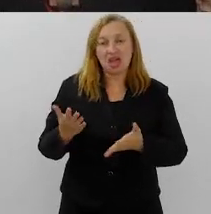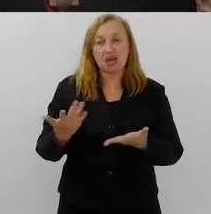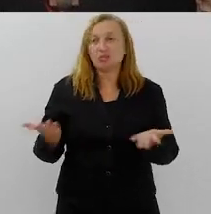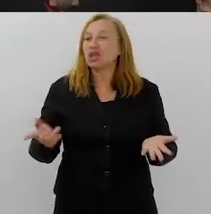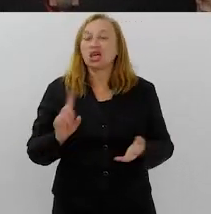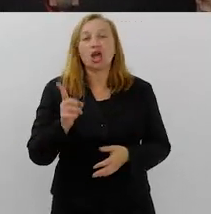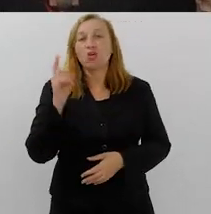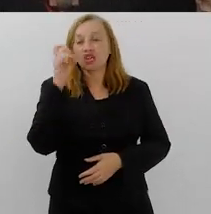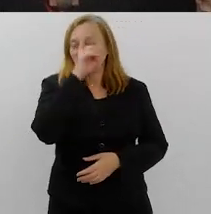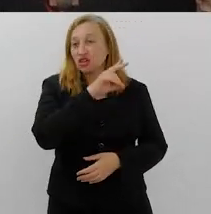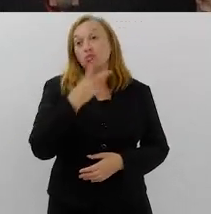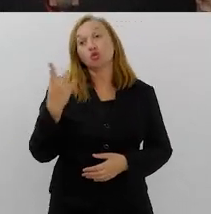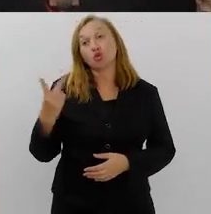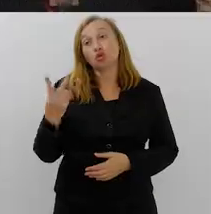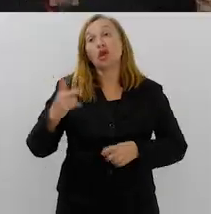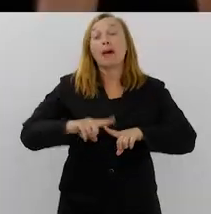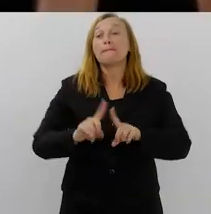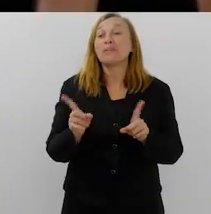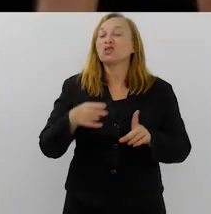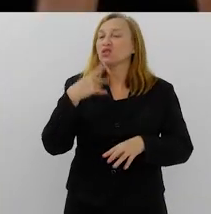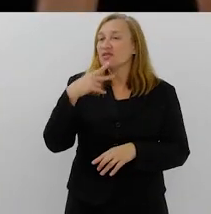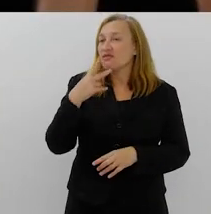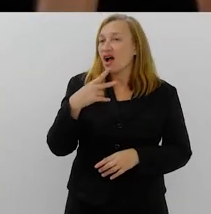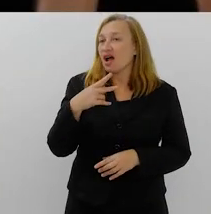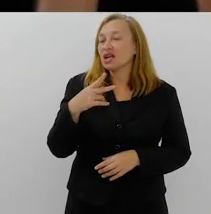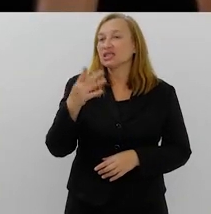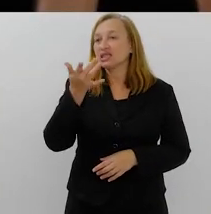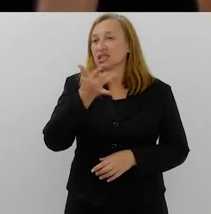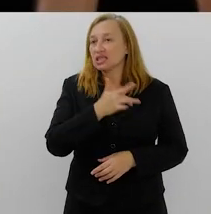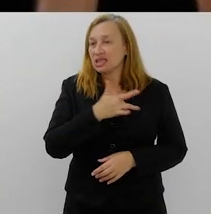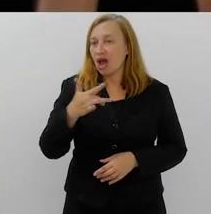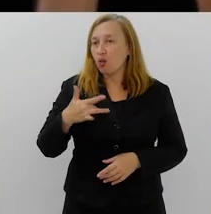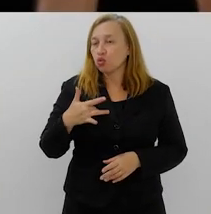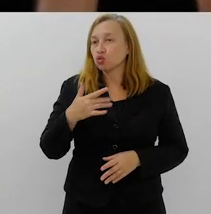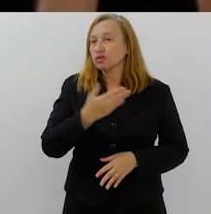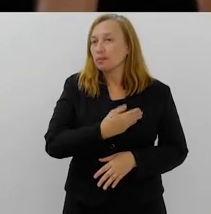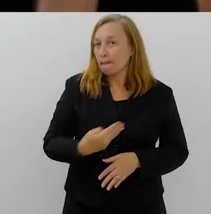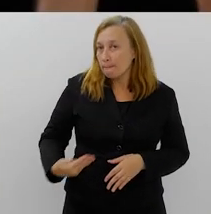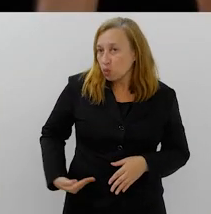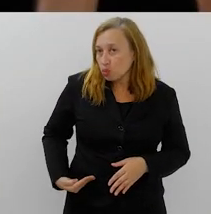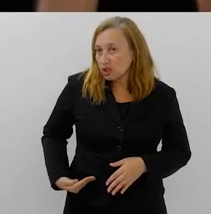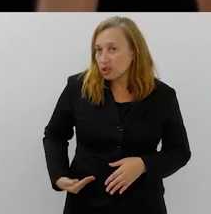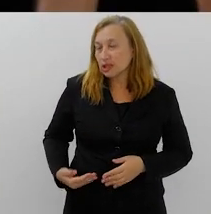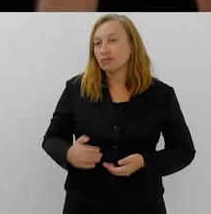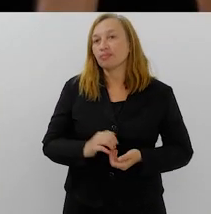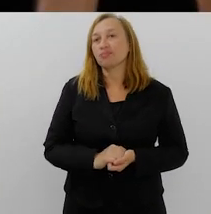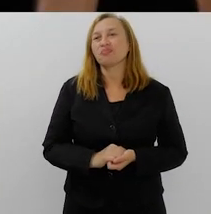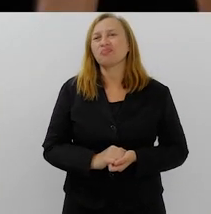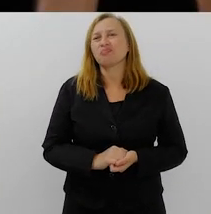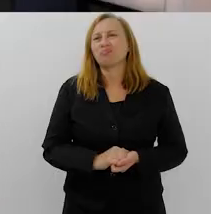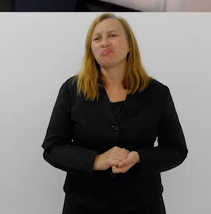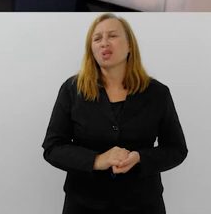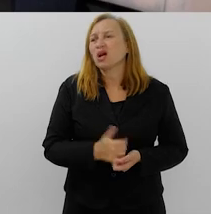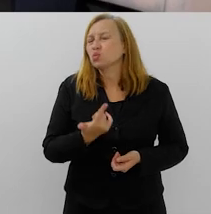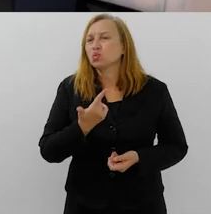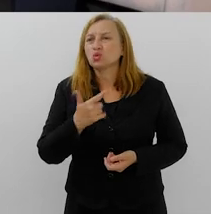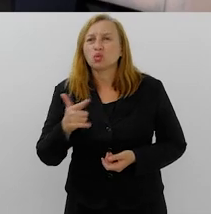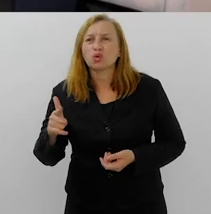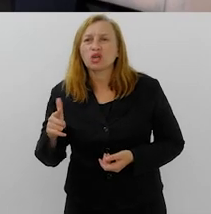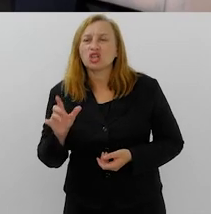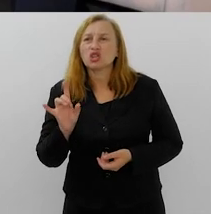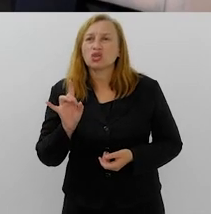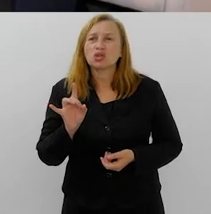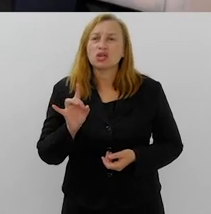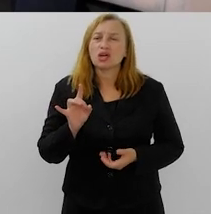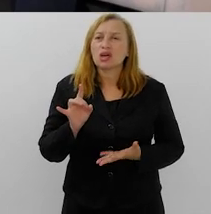fazer não não é muito difícil PR os dois só que quando você fala em questão de saúde pública né a